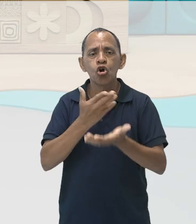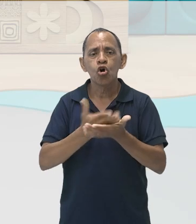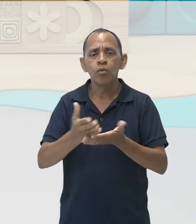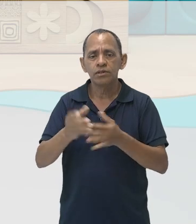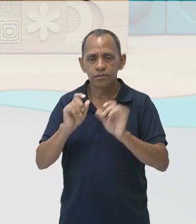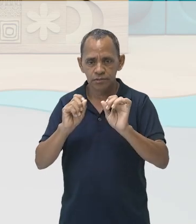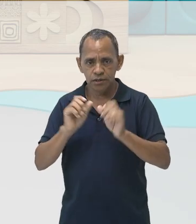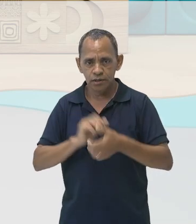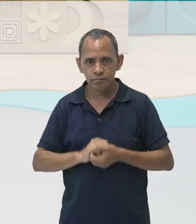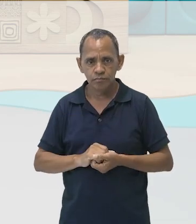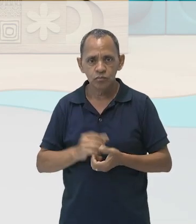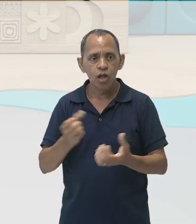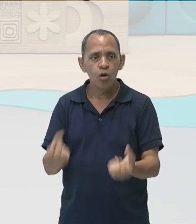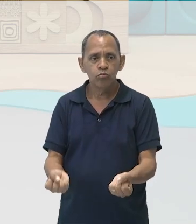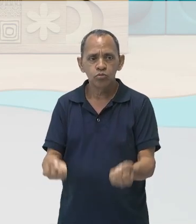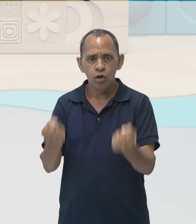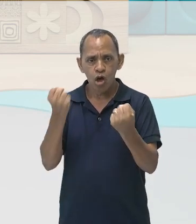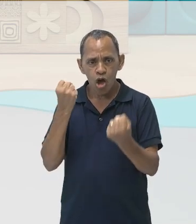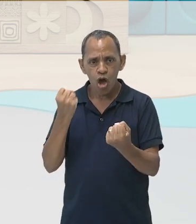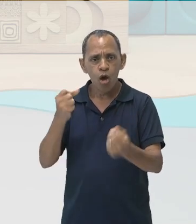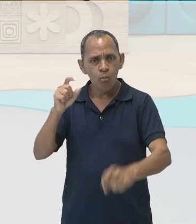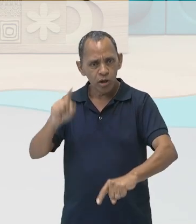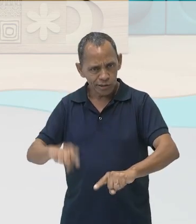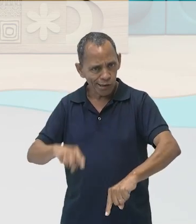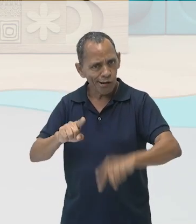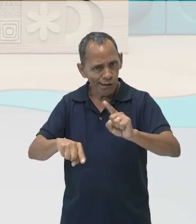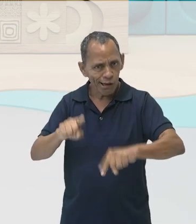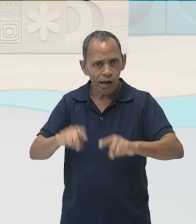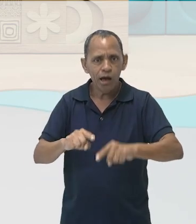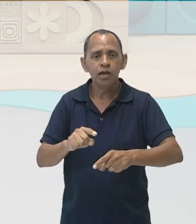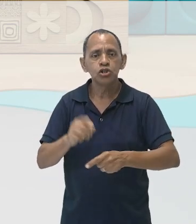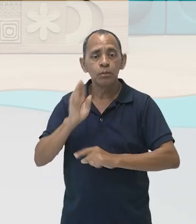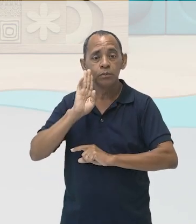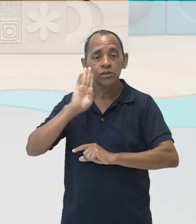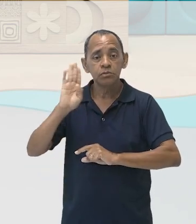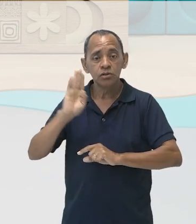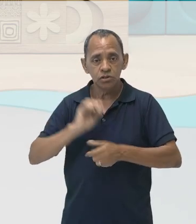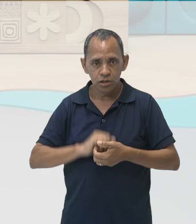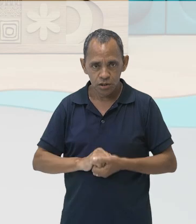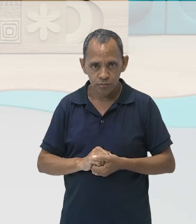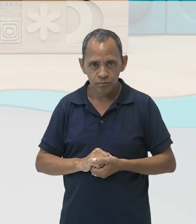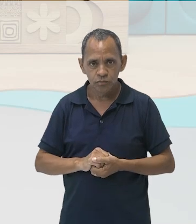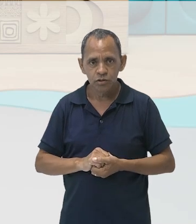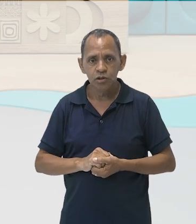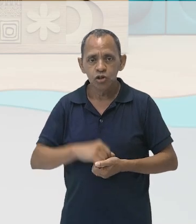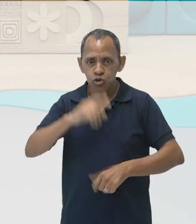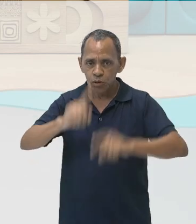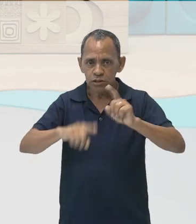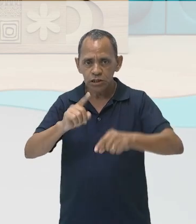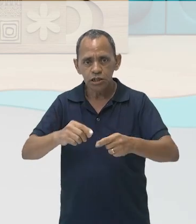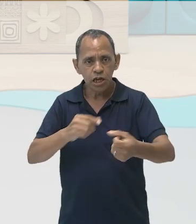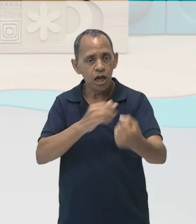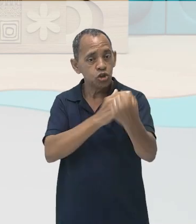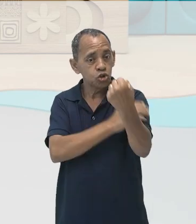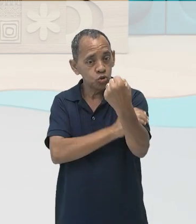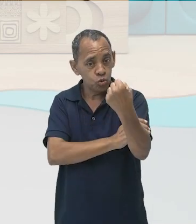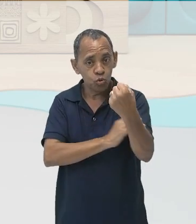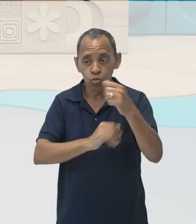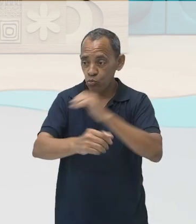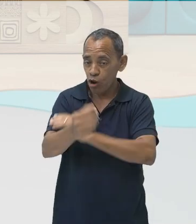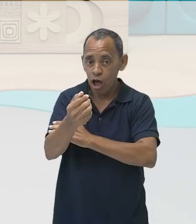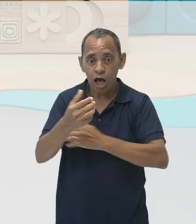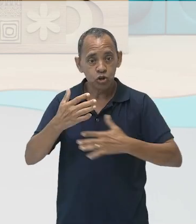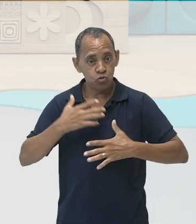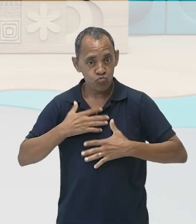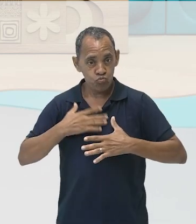pelos halteres, que vão auxiliar em exercícios principalmente que contemplam ali a região dos braços, dos